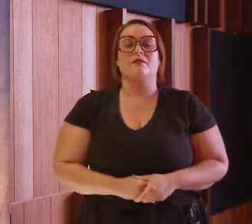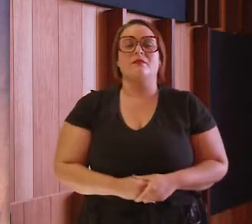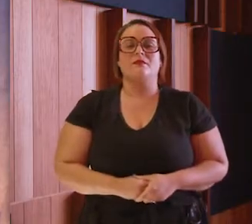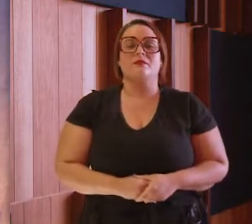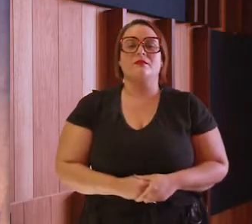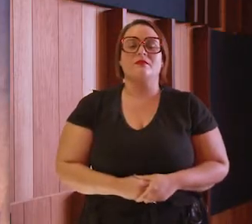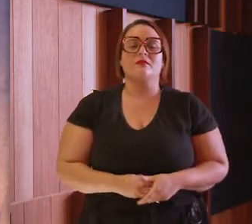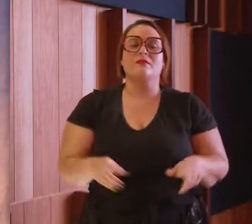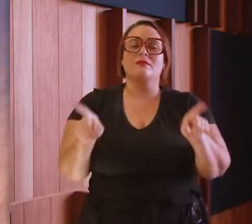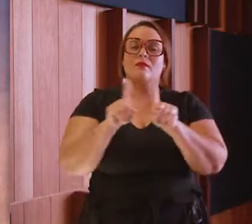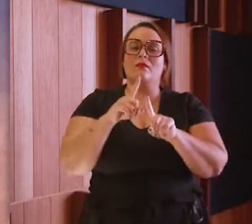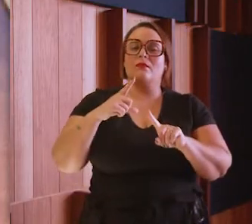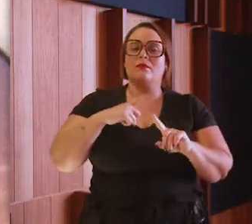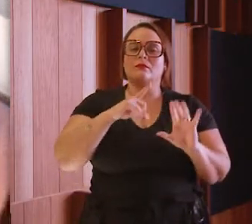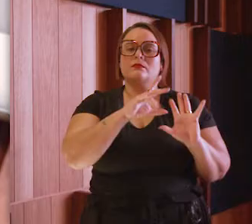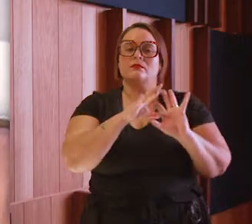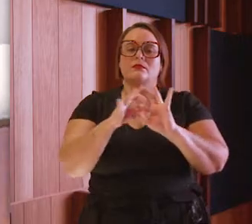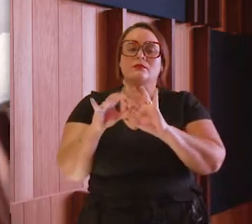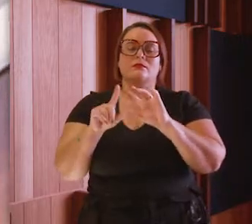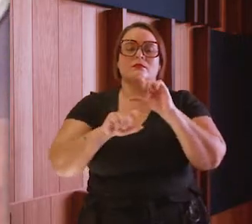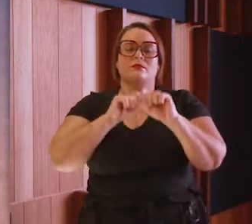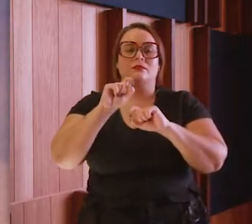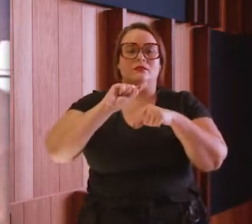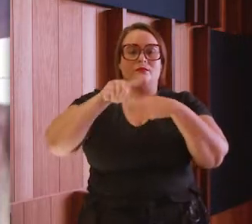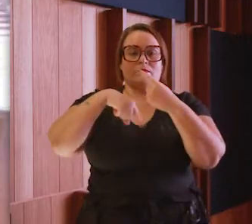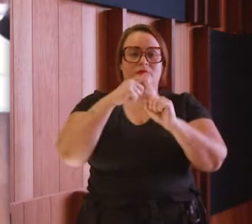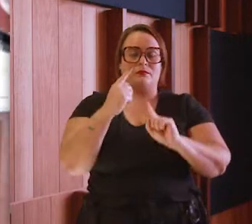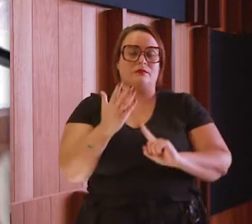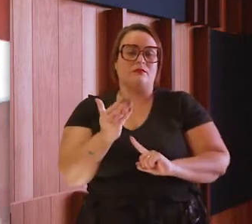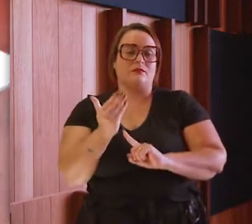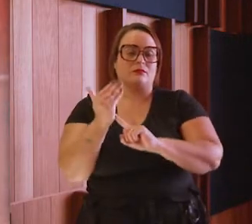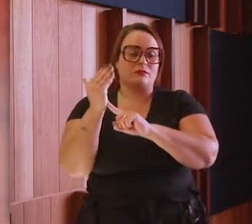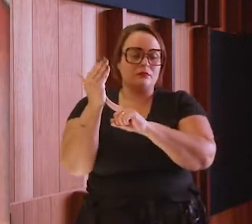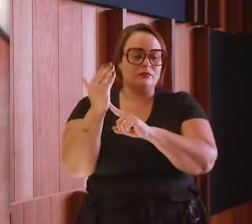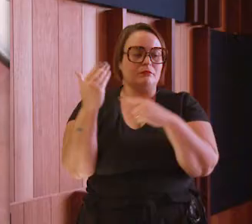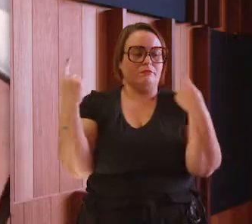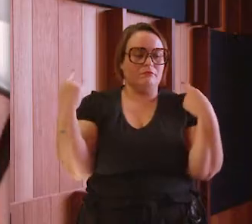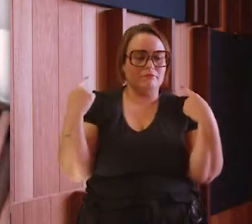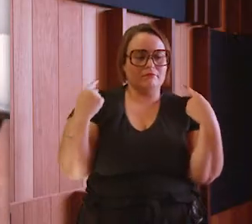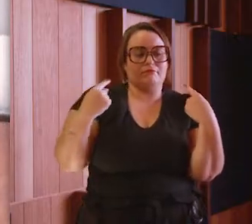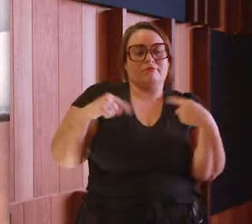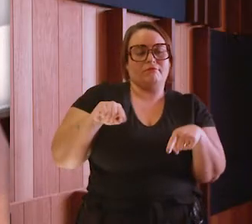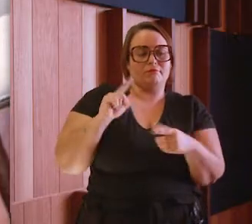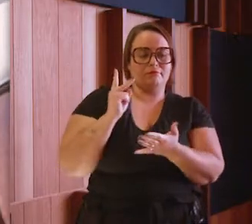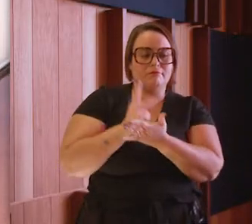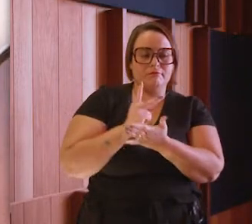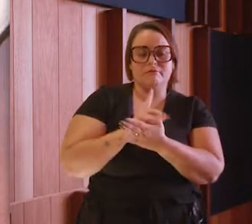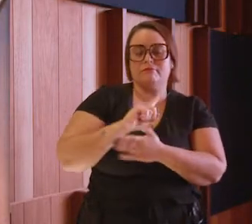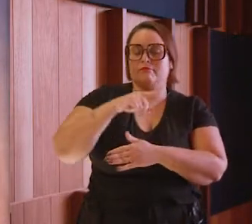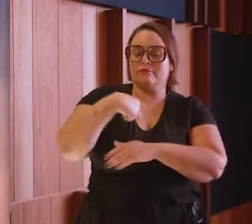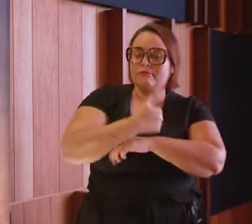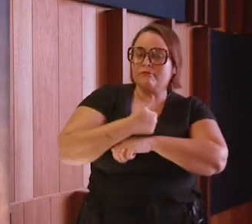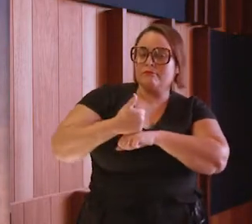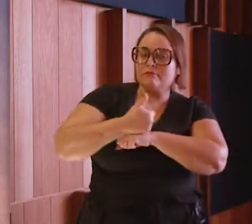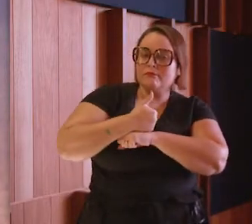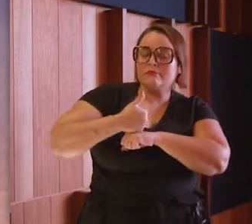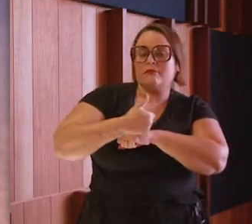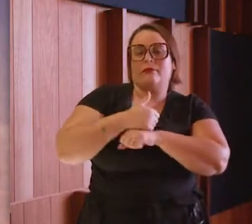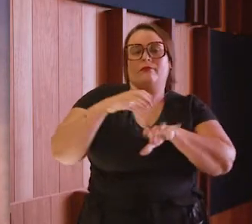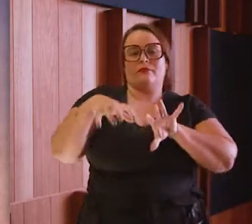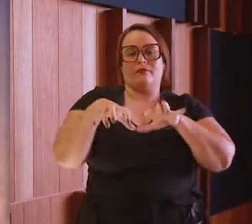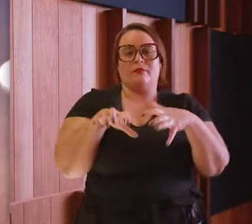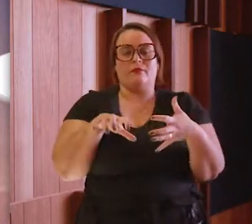contexto em que a evolução tecnológica desafia cada vez mais nós, profissionais da área tributária,